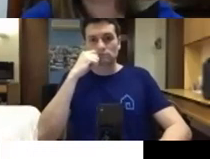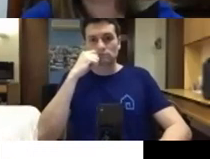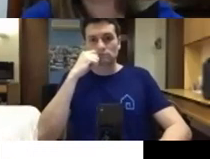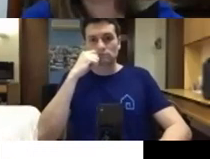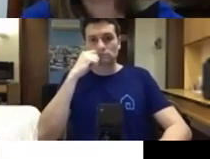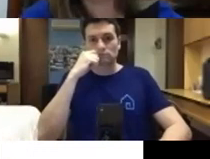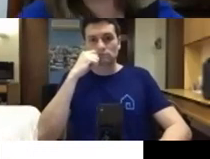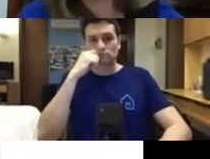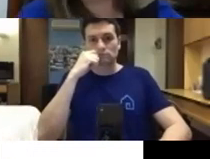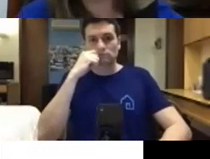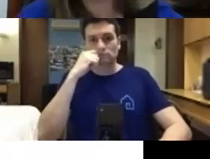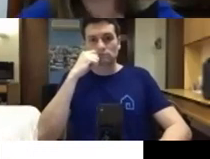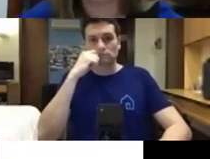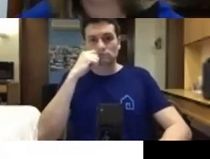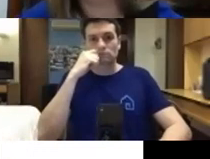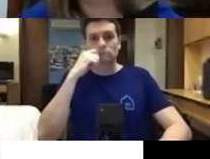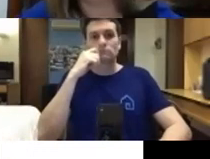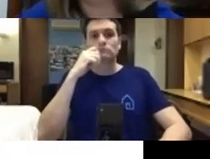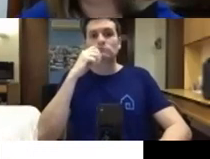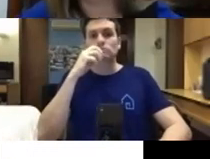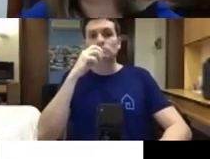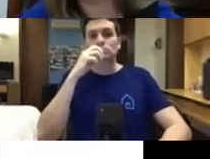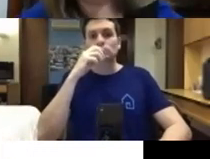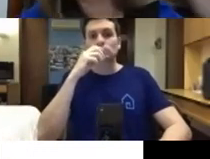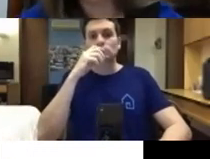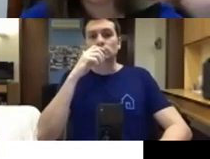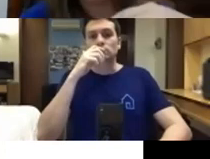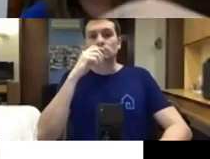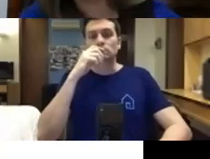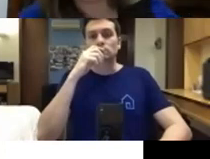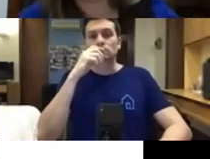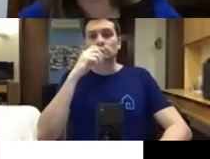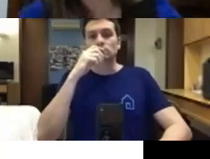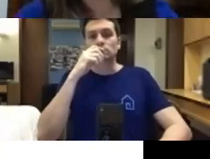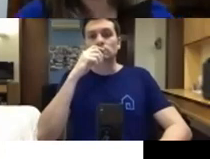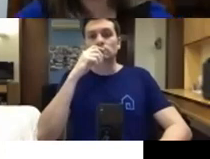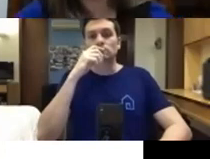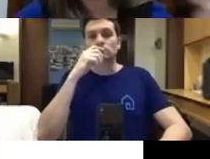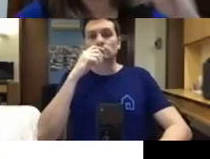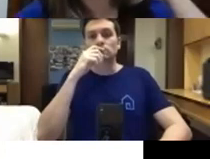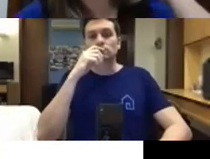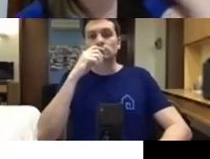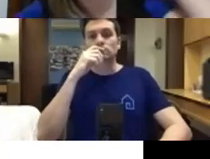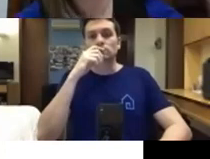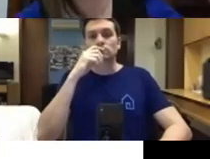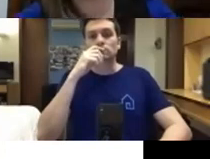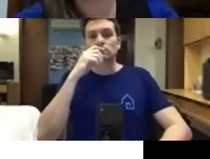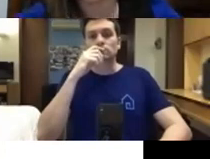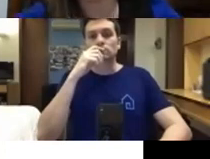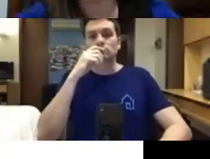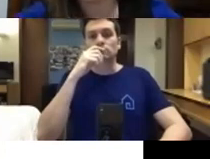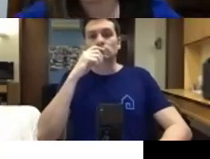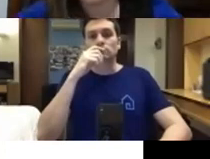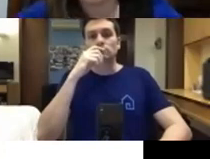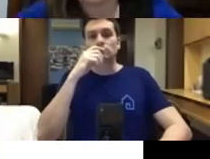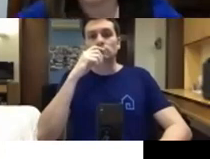um desplacamento. Existem diversas classificações de spalling. A gente tem o spalling explosivo aí, que é um dos mais